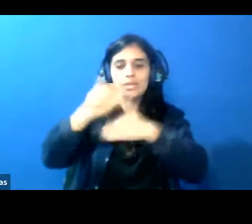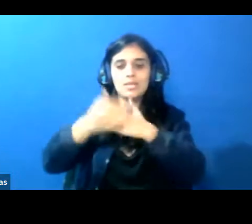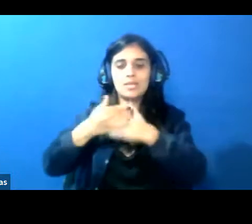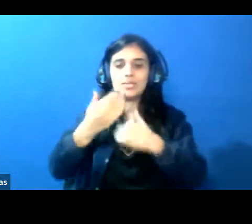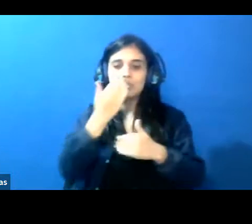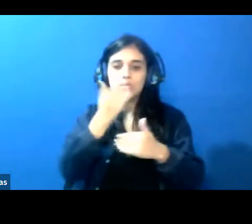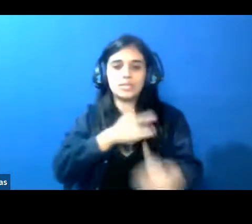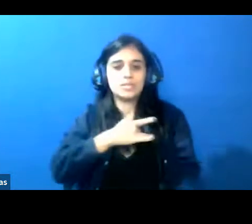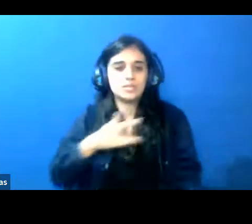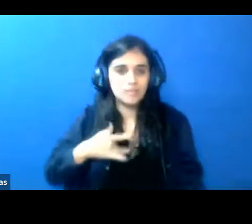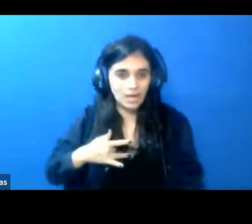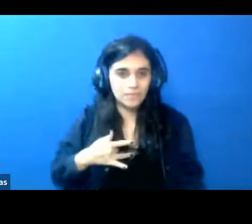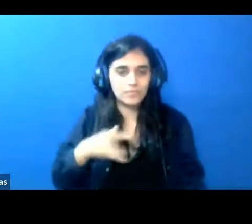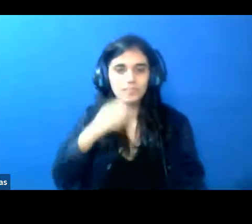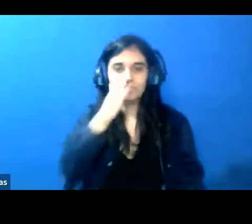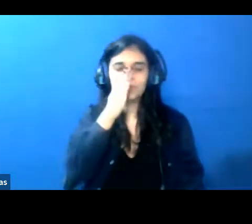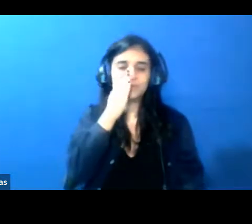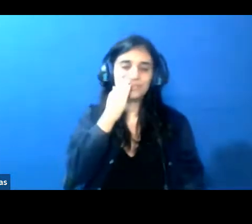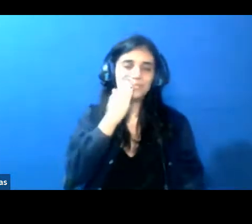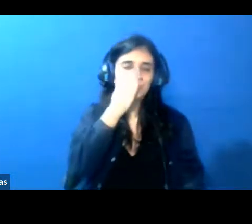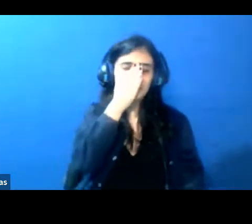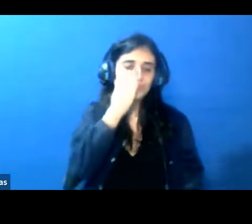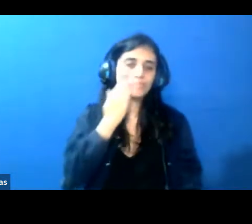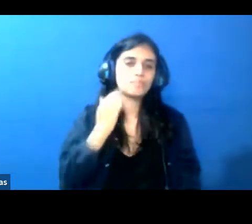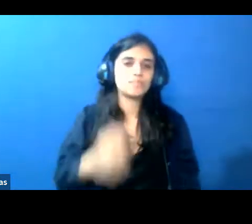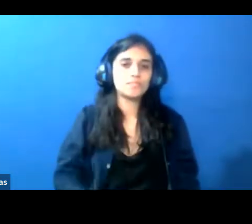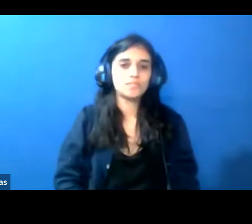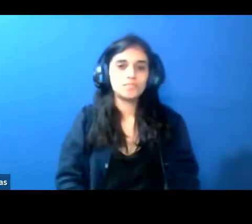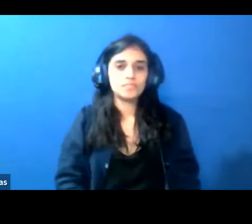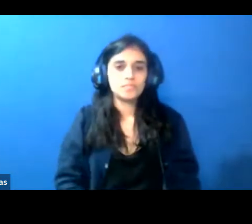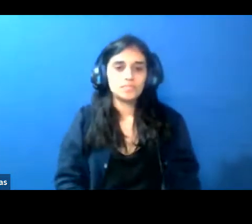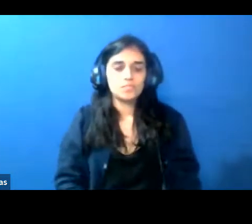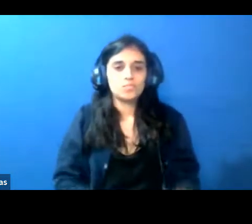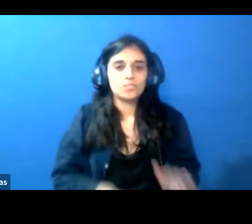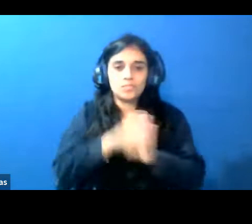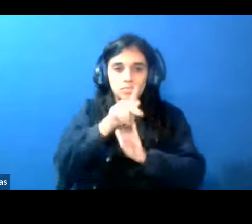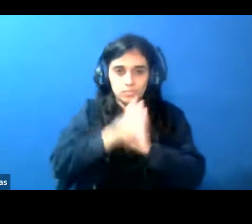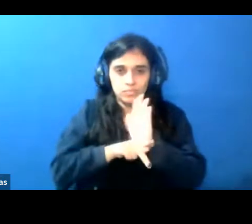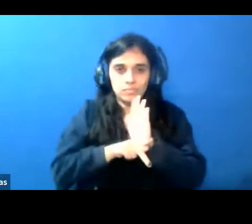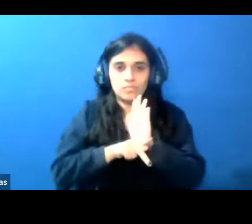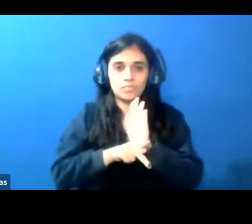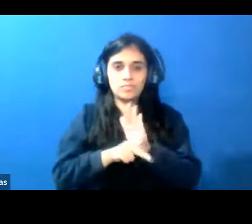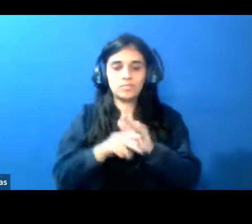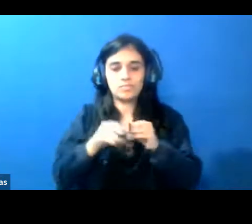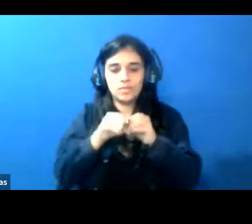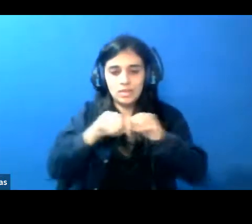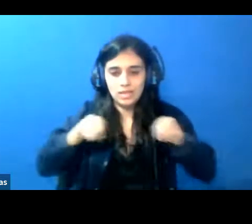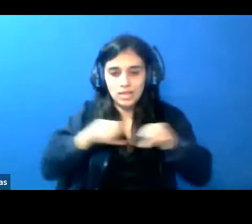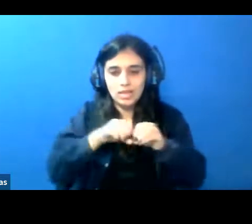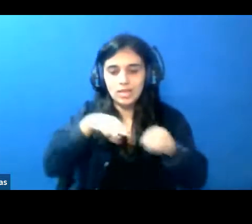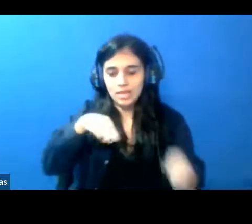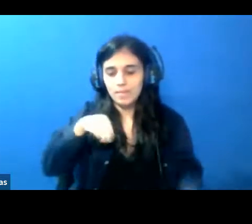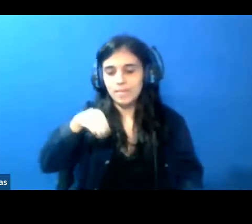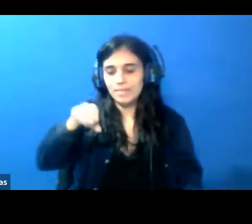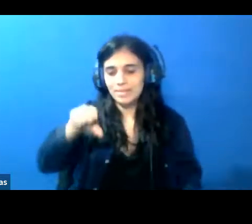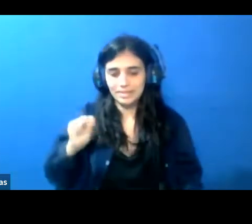saudável. Portanto, o programa de sementes crioulas no MMC é